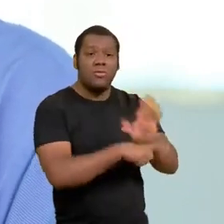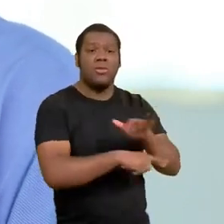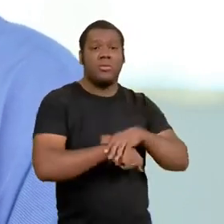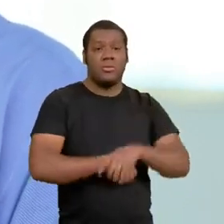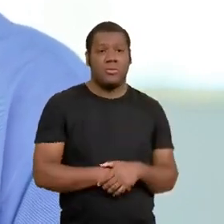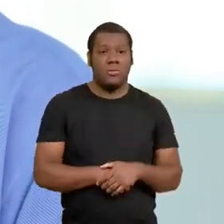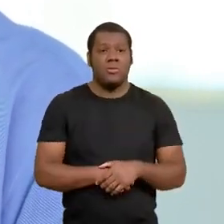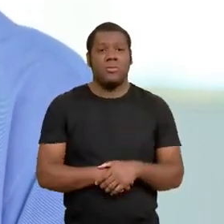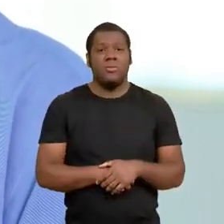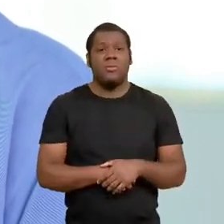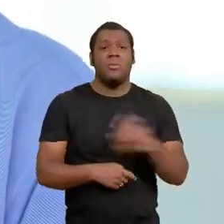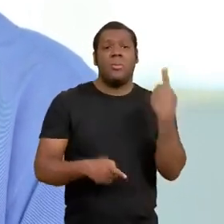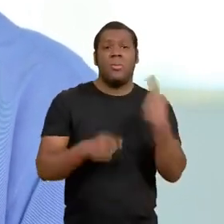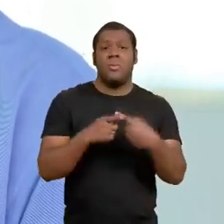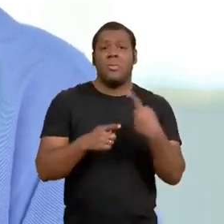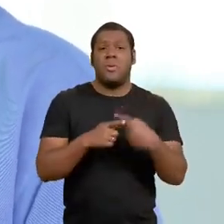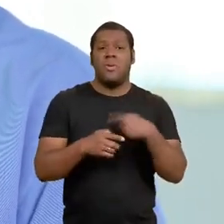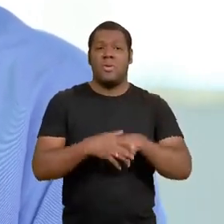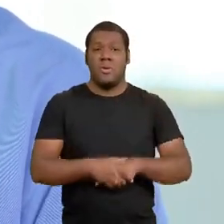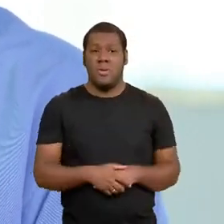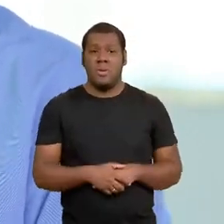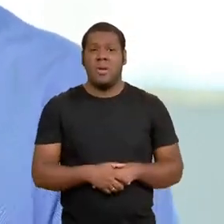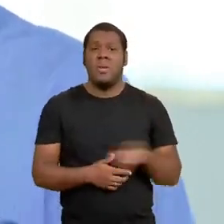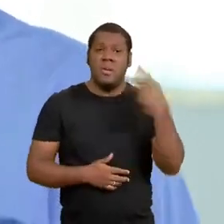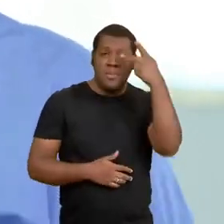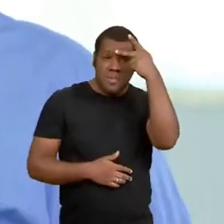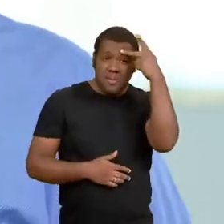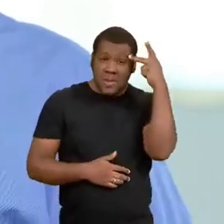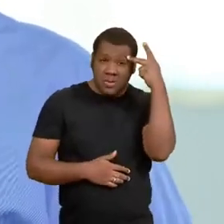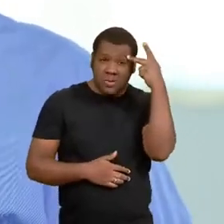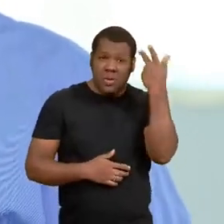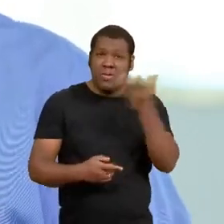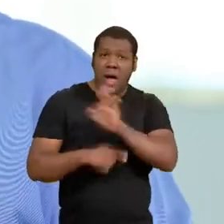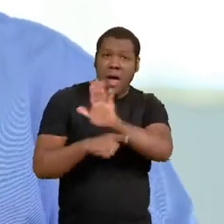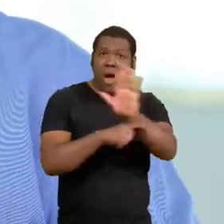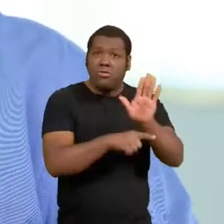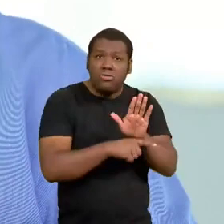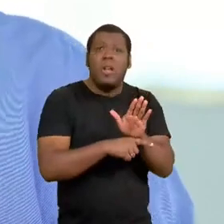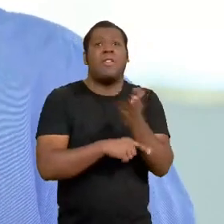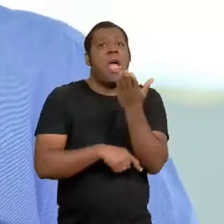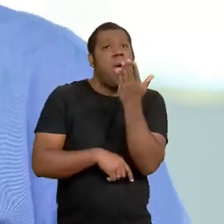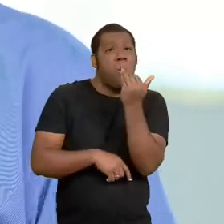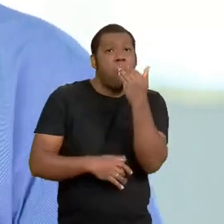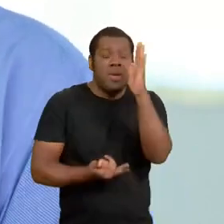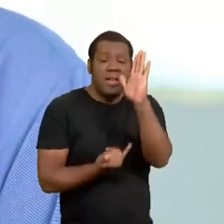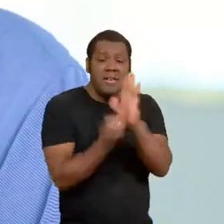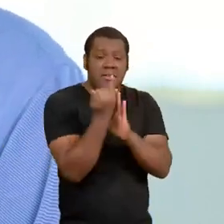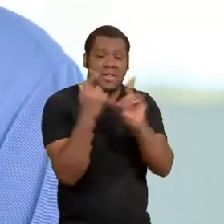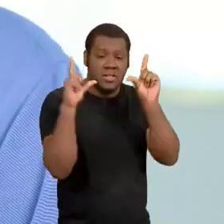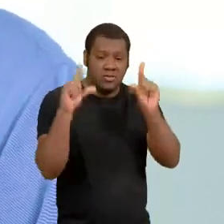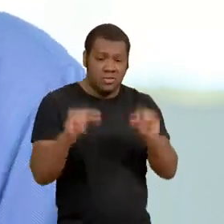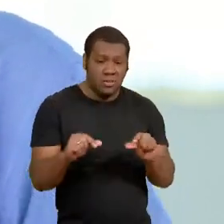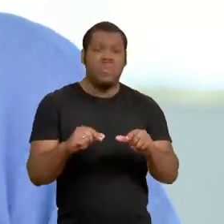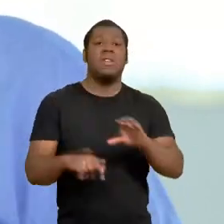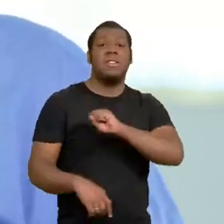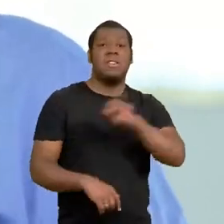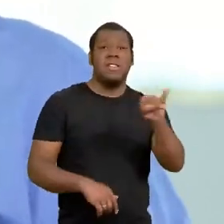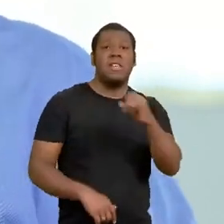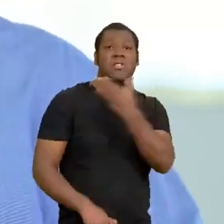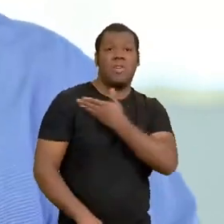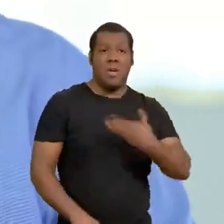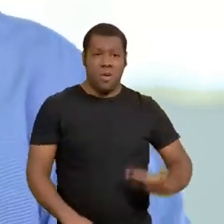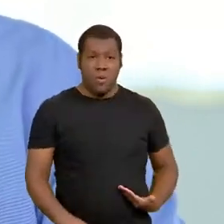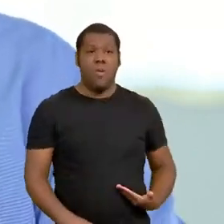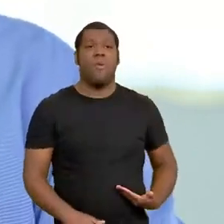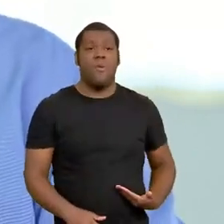custo da comida que a gente come. Sim. Pode baratear. Se o governo tiver capacidade de ter estoque regulador. Por